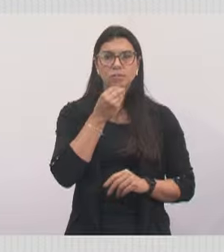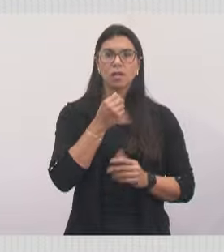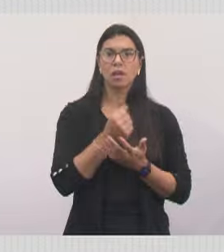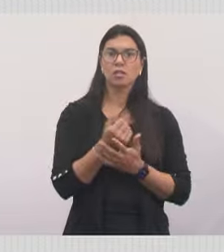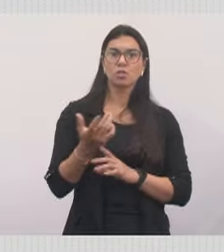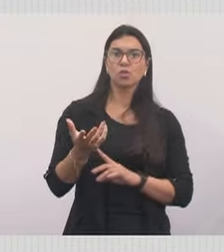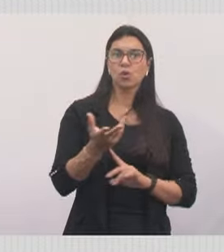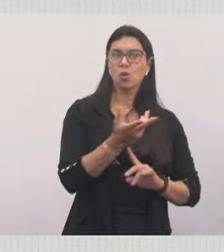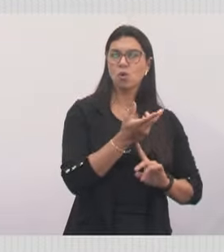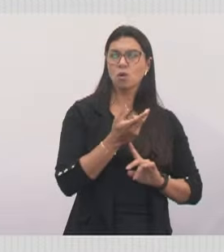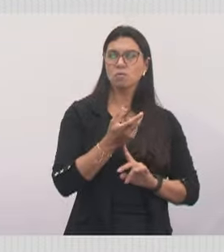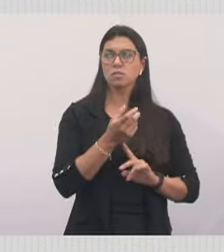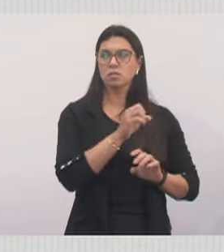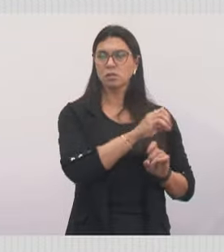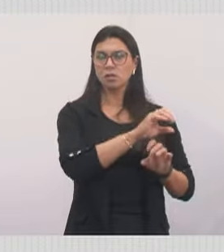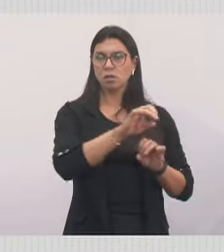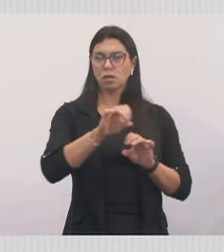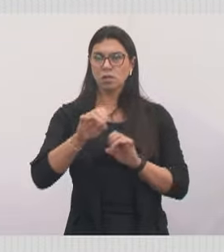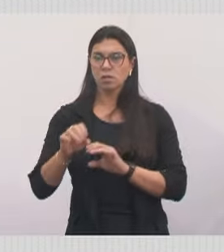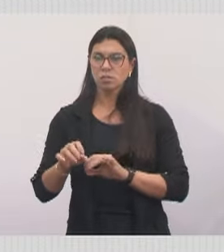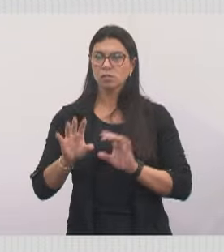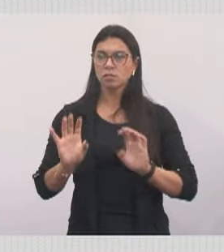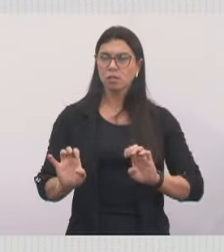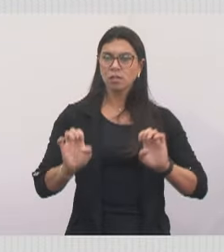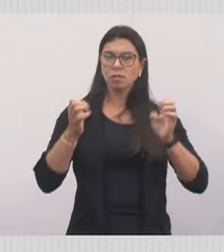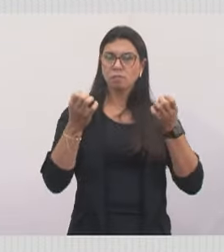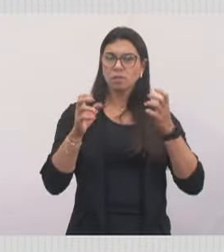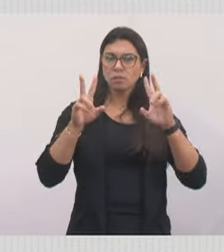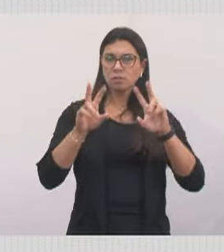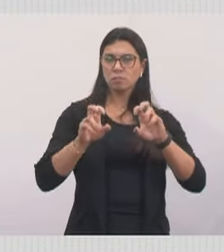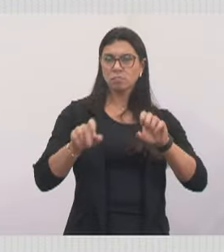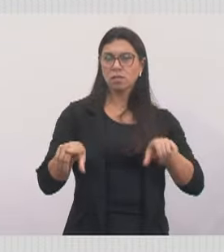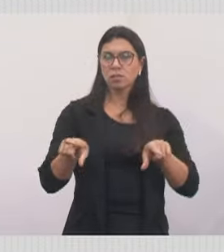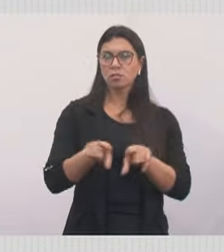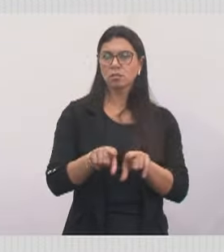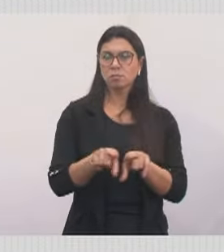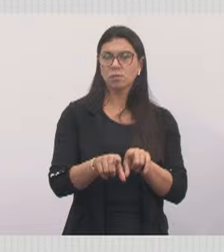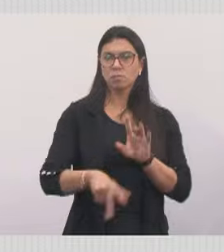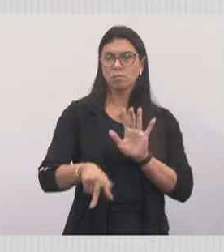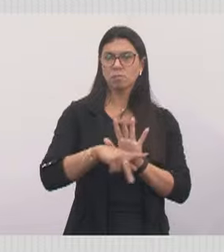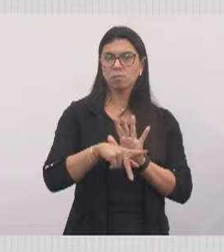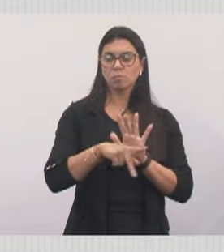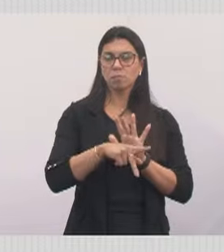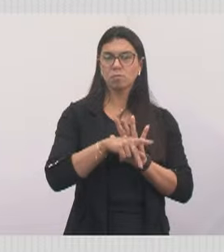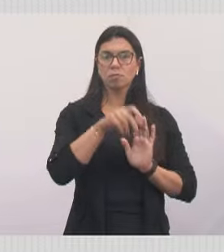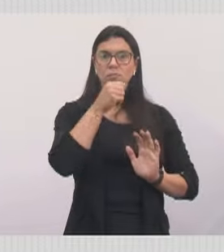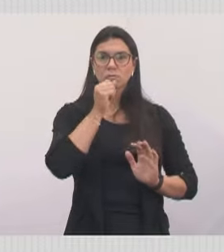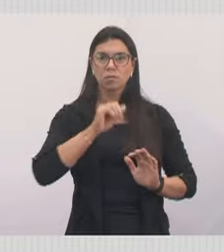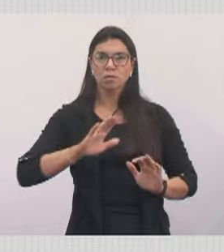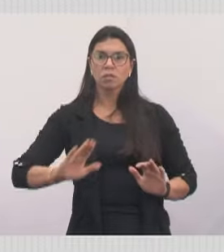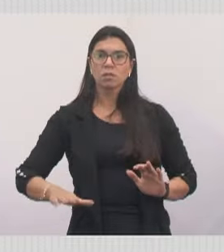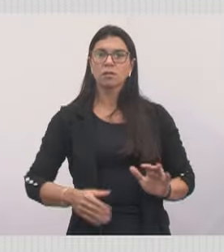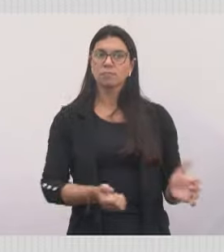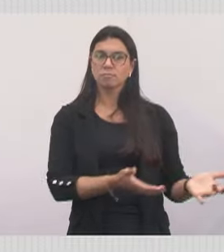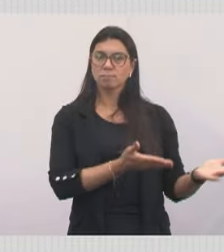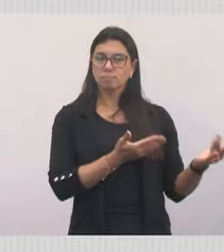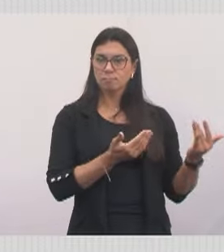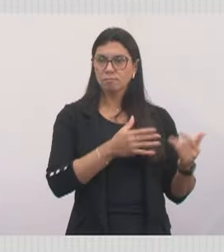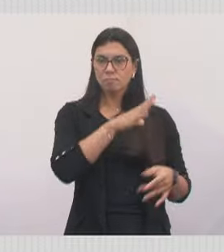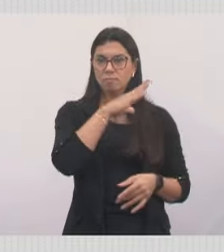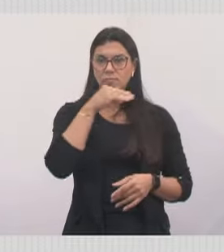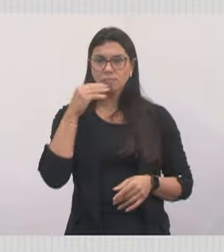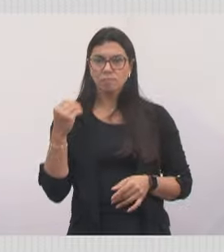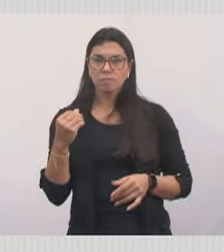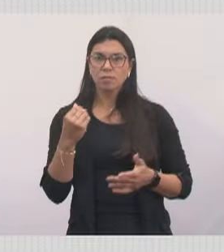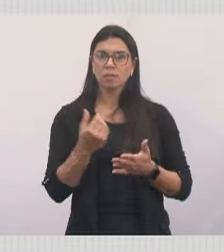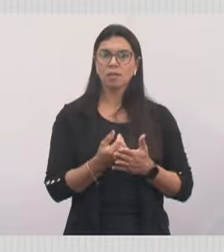crianças e adolescentes da comunidade. Também um trabalho realizado hoje na educação integral no município de Jacareí,